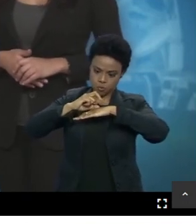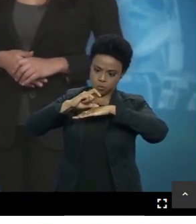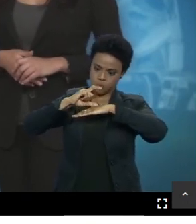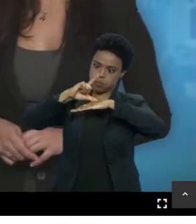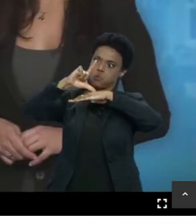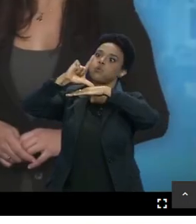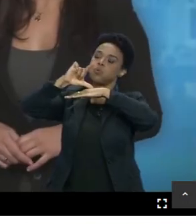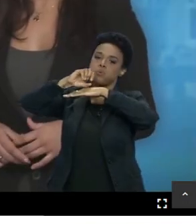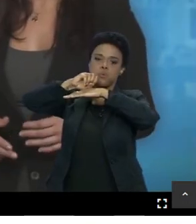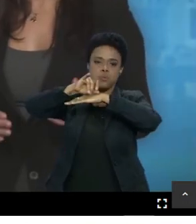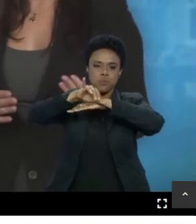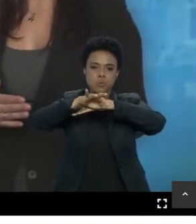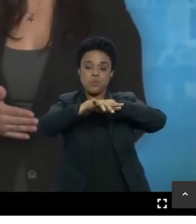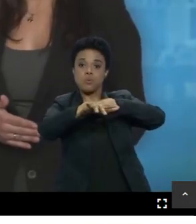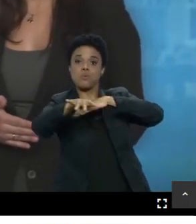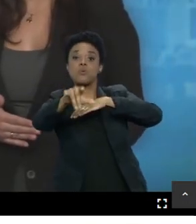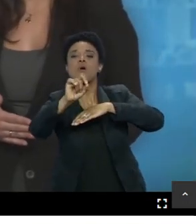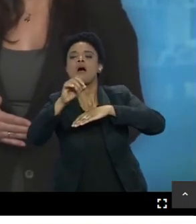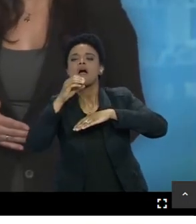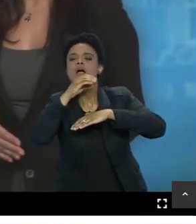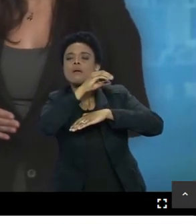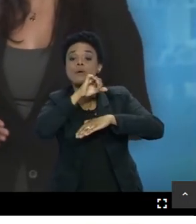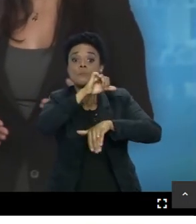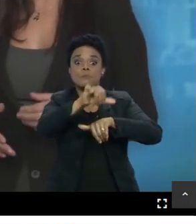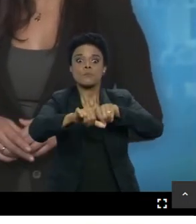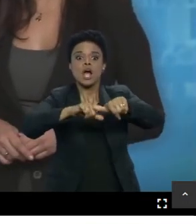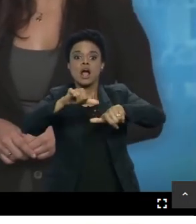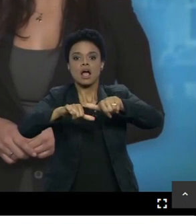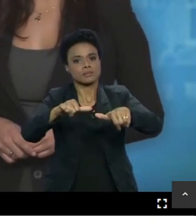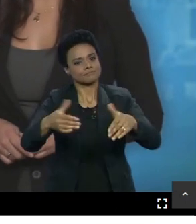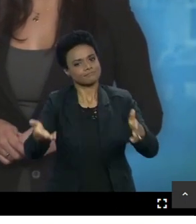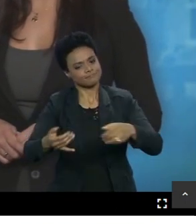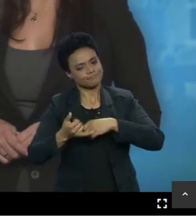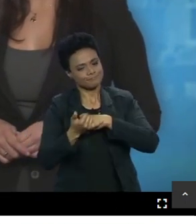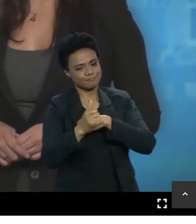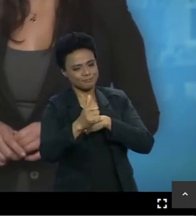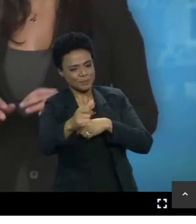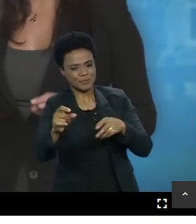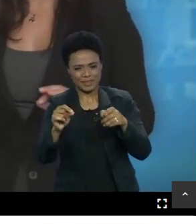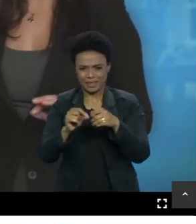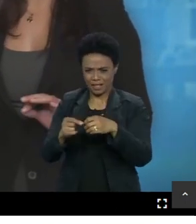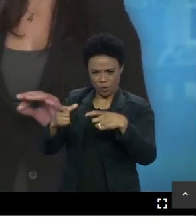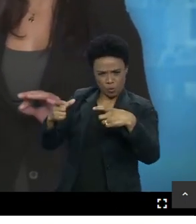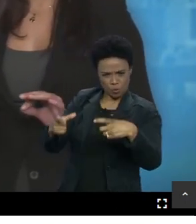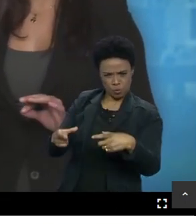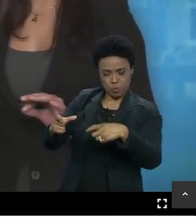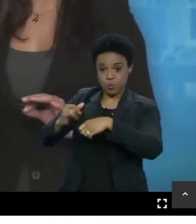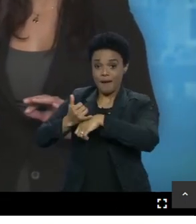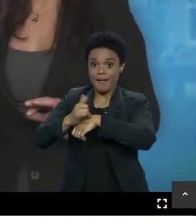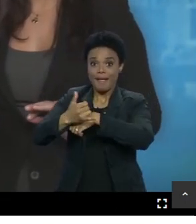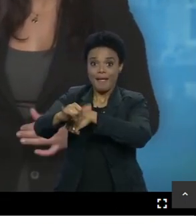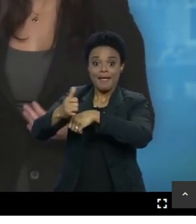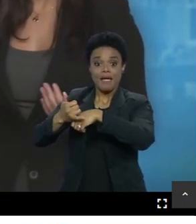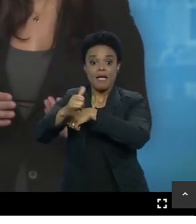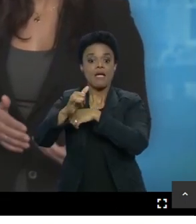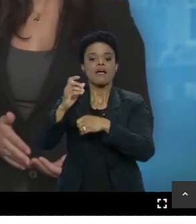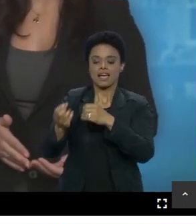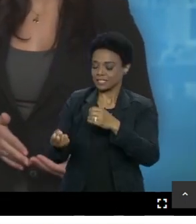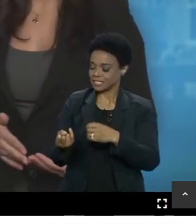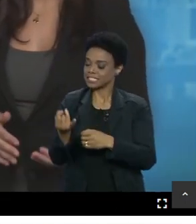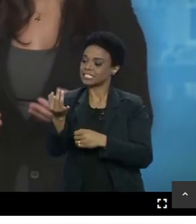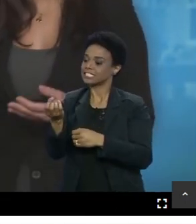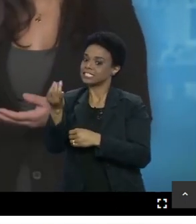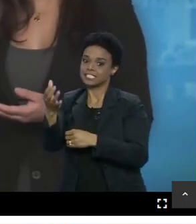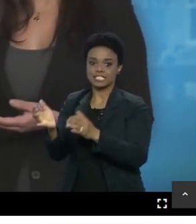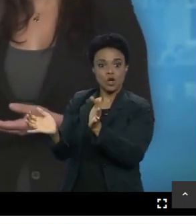escoamento livre. Com relação à radiação térmica, a energia emitida por uma superfície sempre é calculada em comparação com um corpo